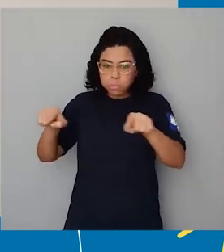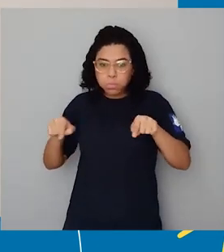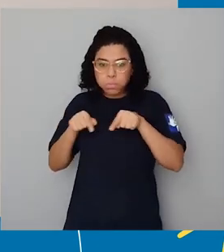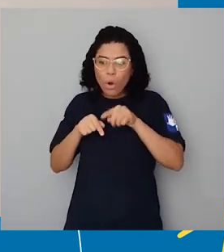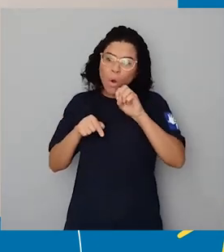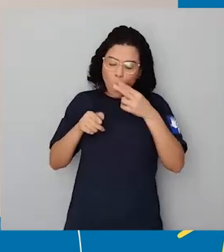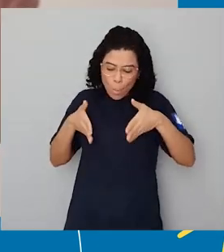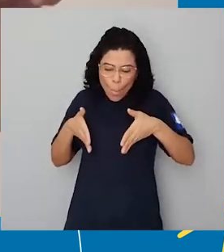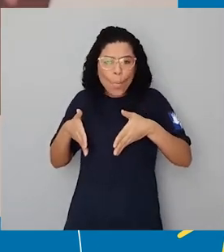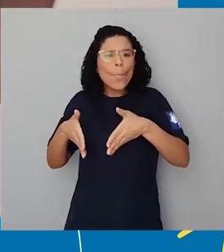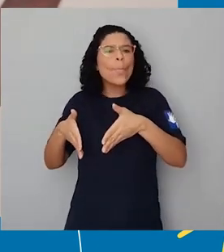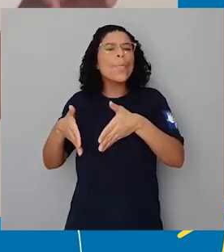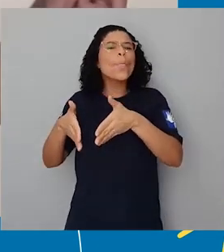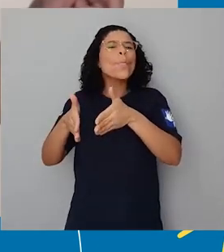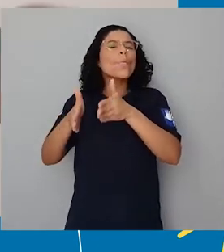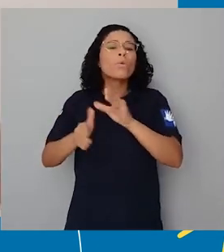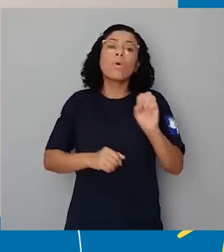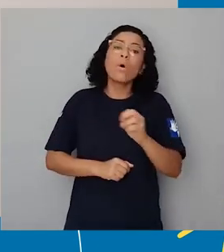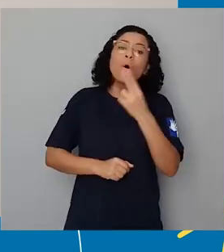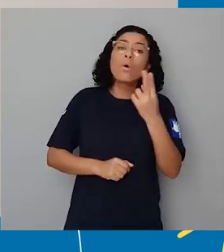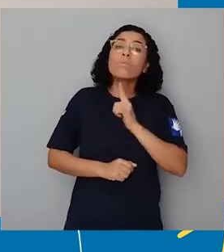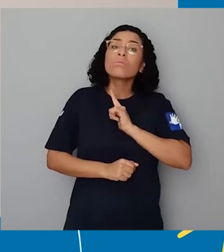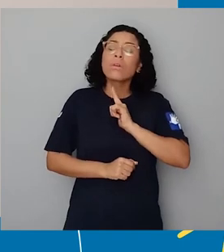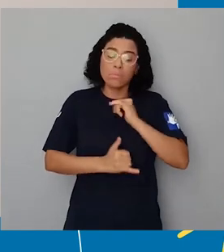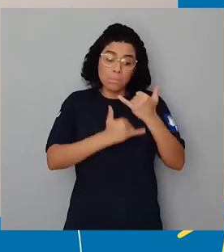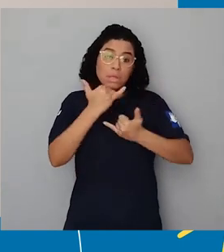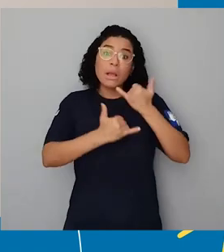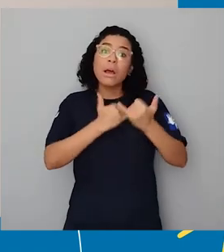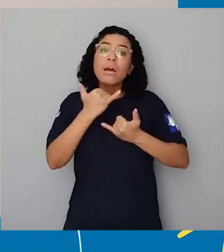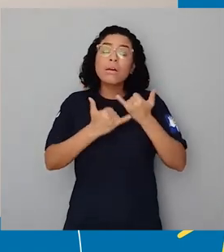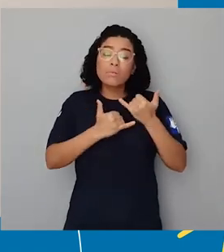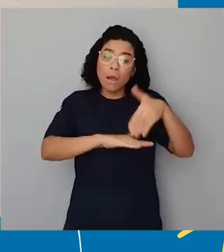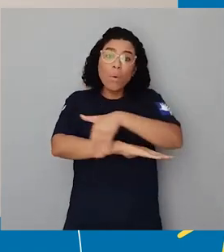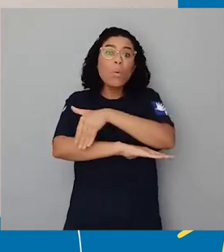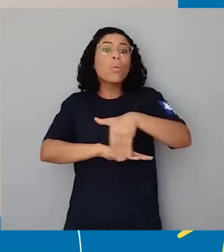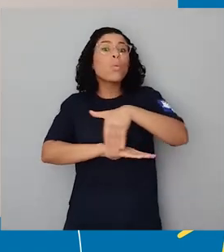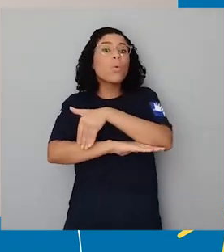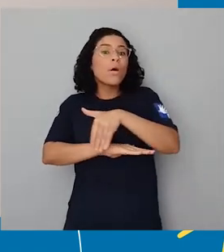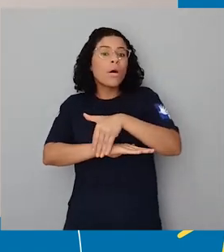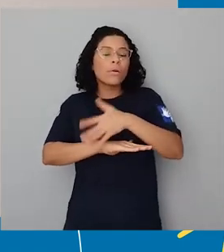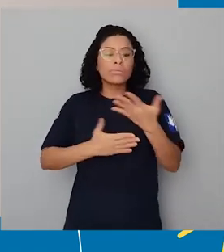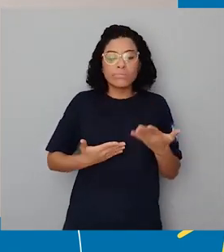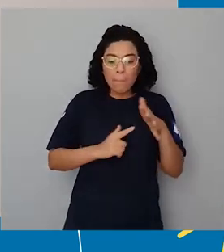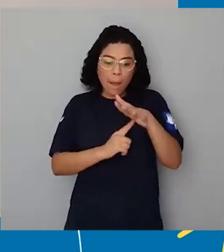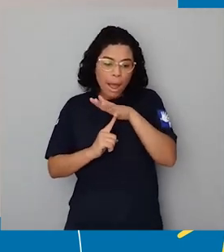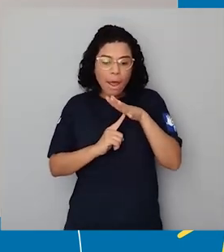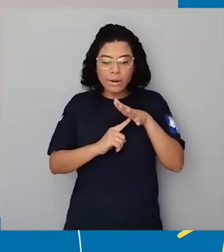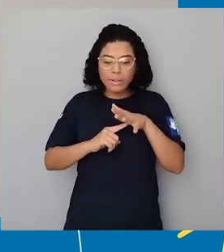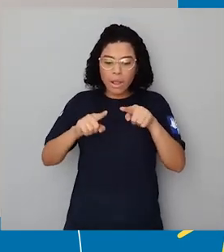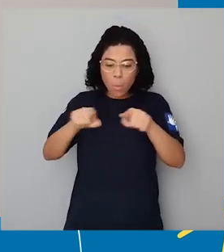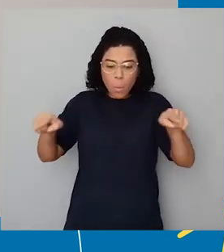um corredorzinho fino. Ou você brincava na rua, em parques,